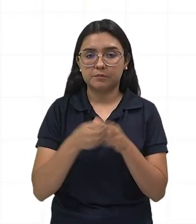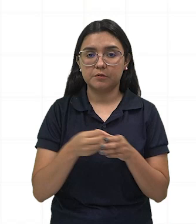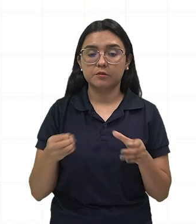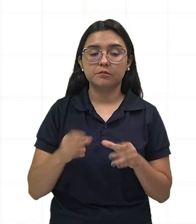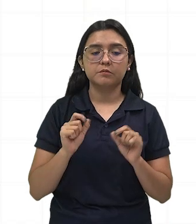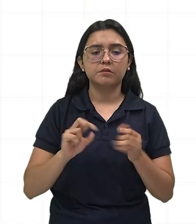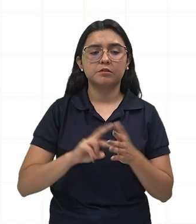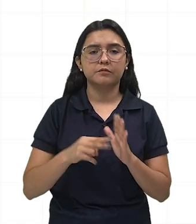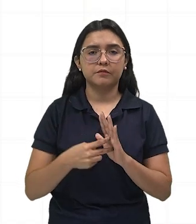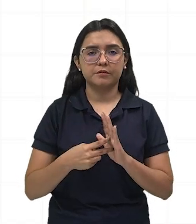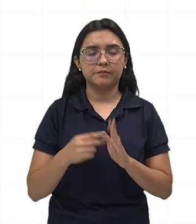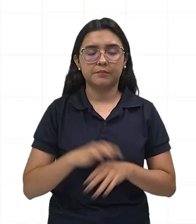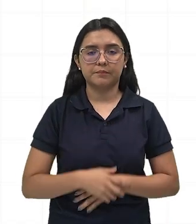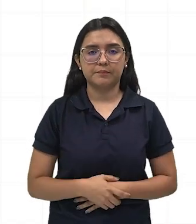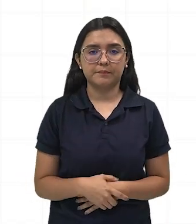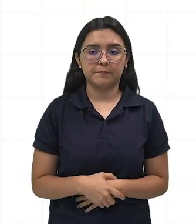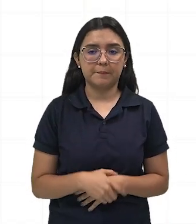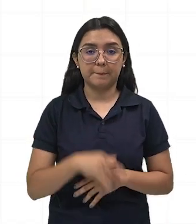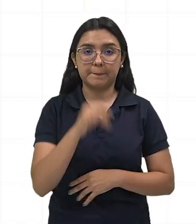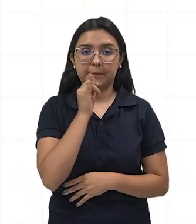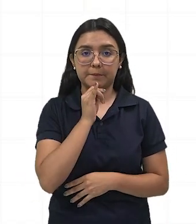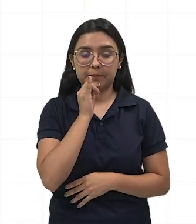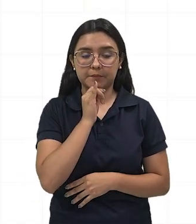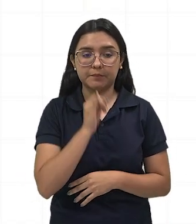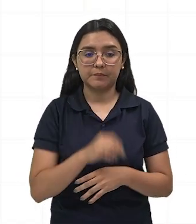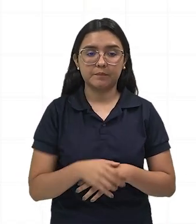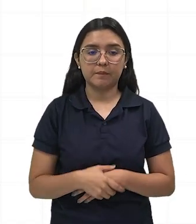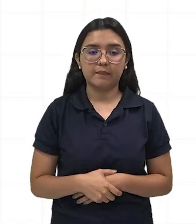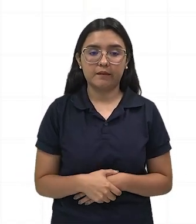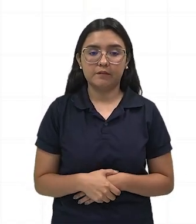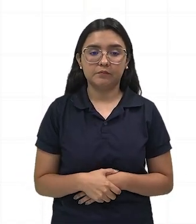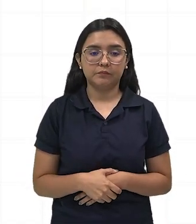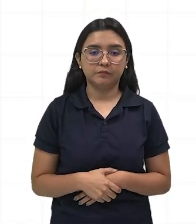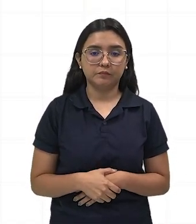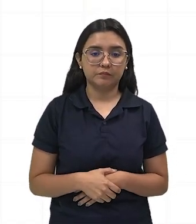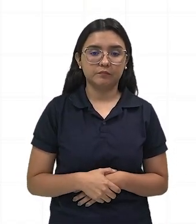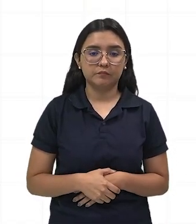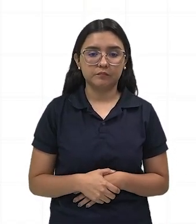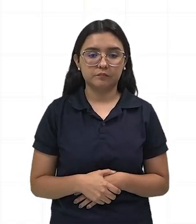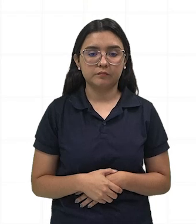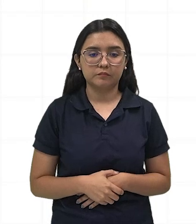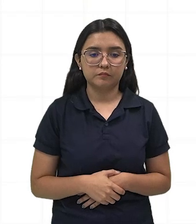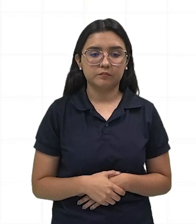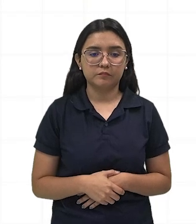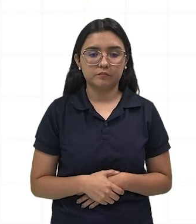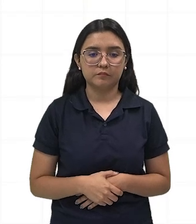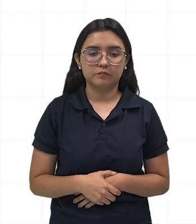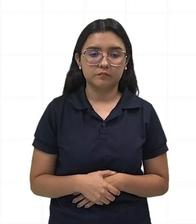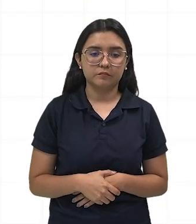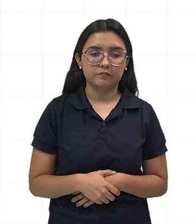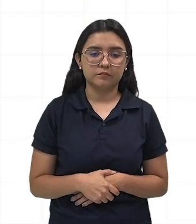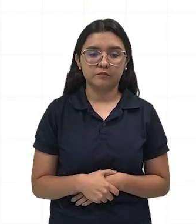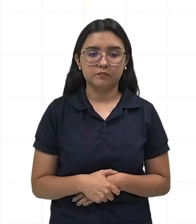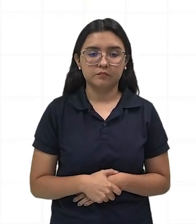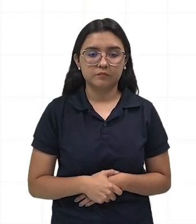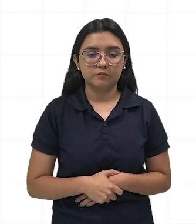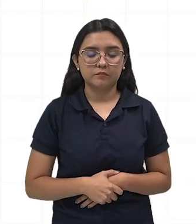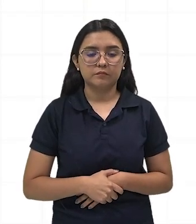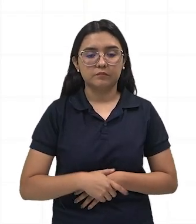O que isso significa? Por exemplo, aí nós vamos para o que nós vimos, que são